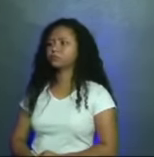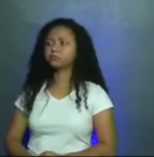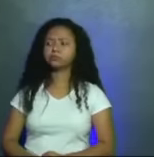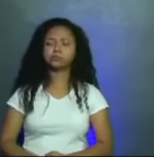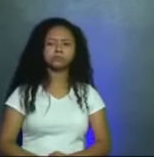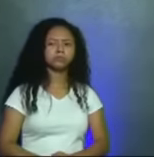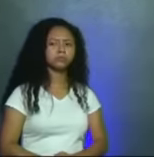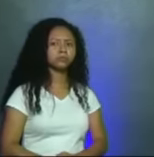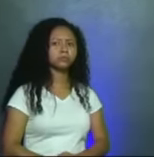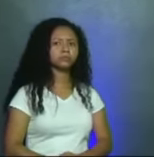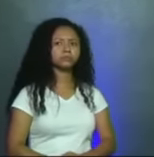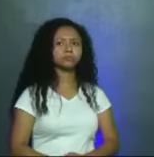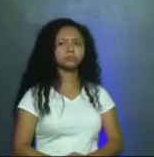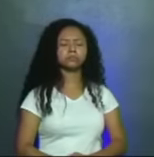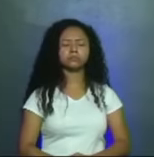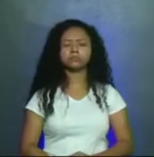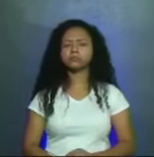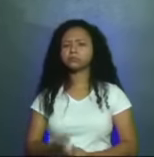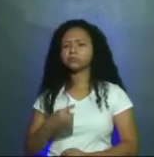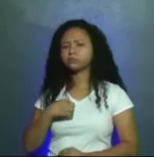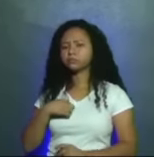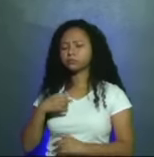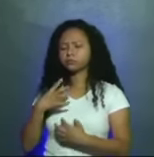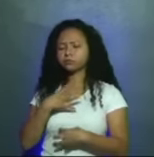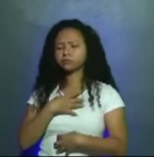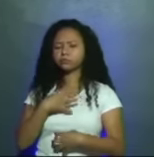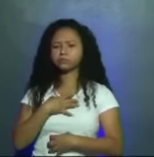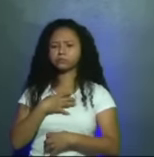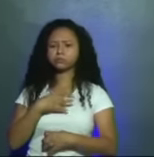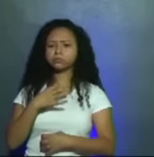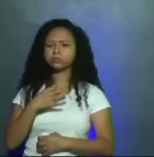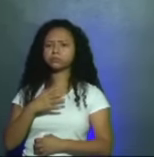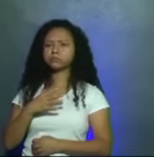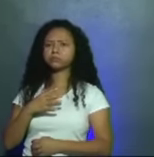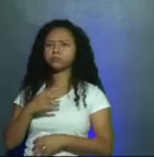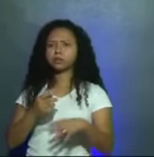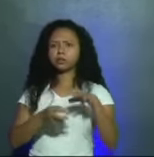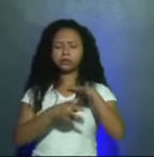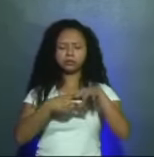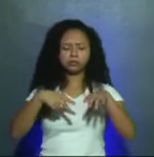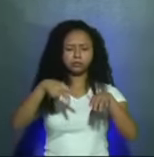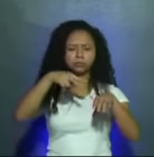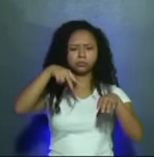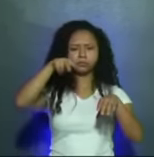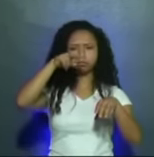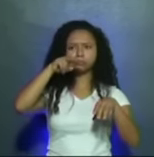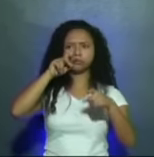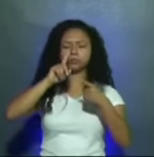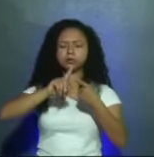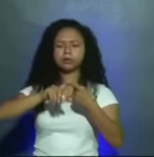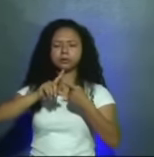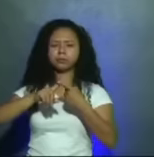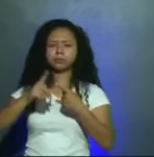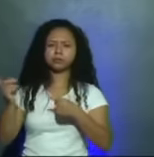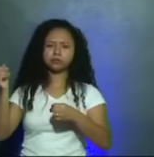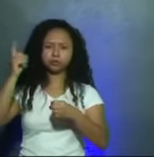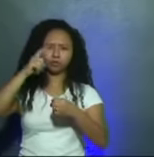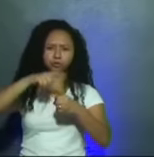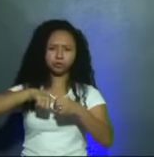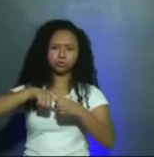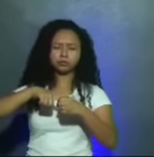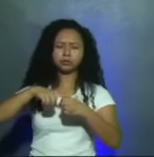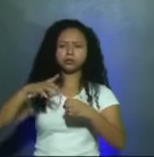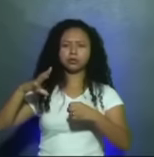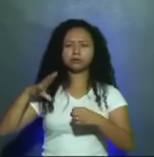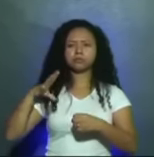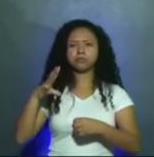Deus, né, a ressurreição também nos trouxe salvação. O versículo bíblico diz: